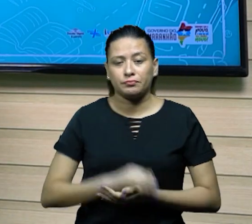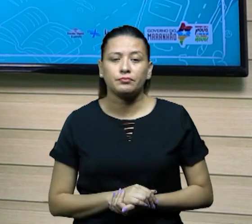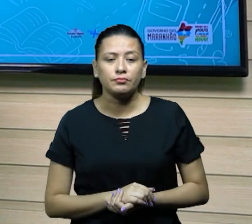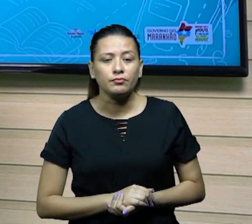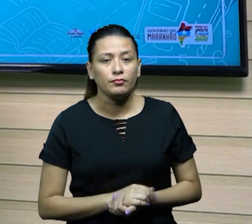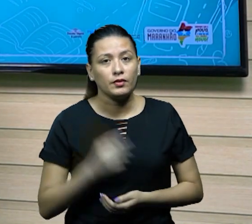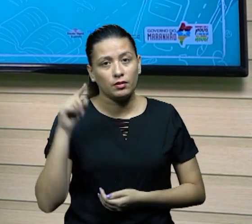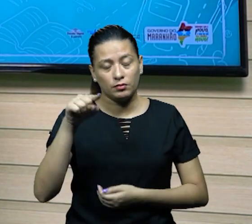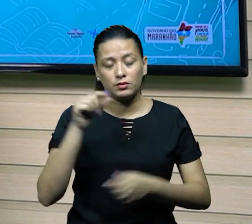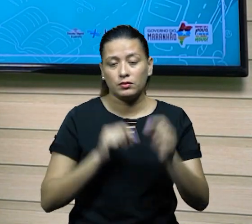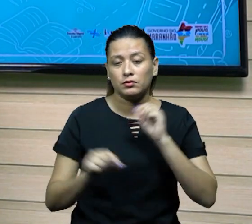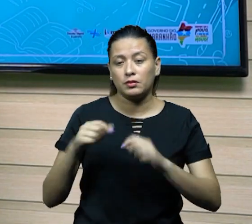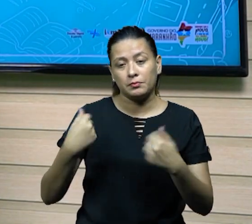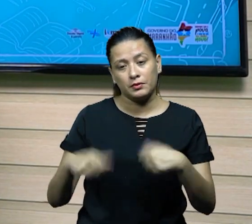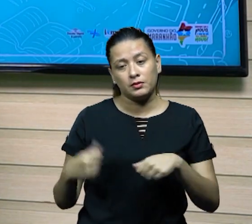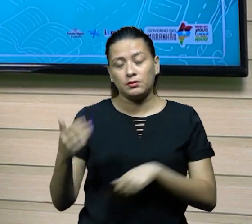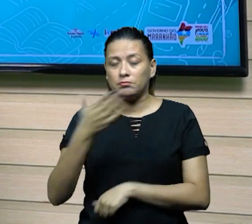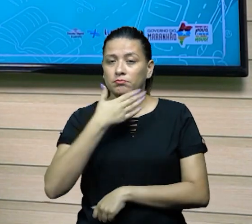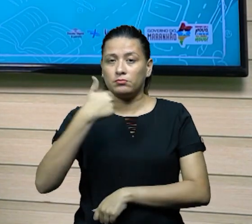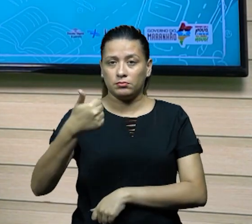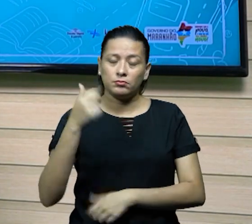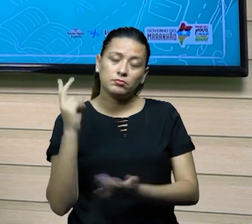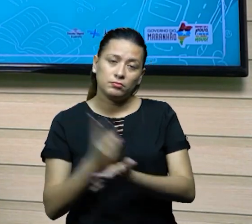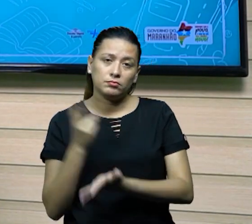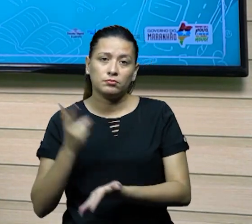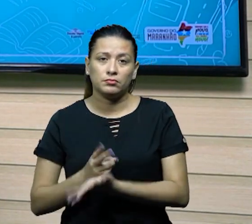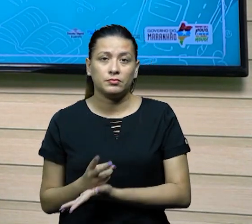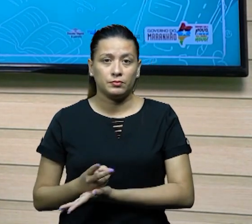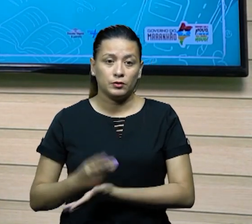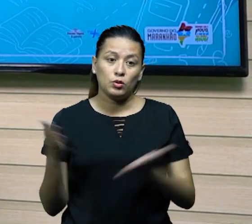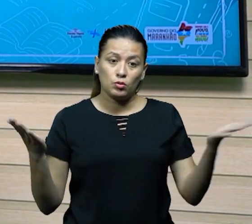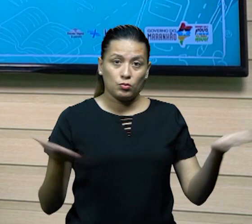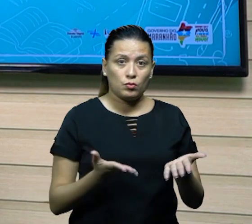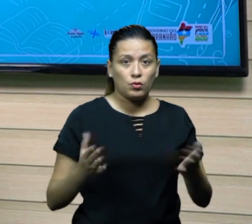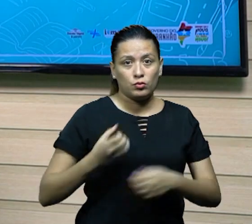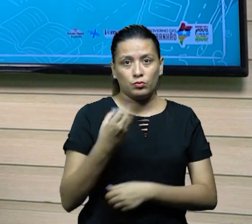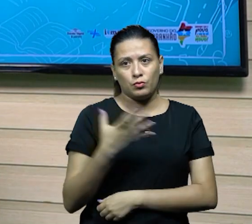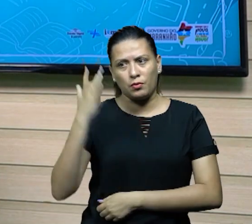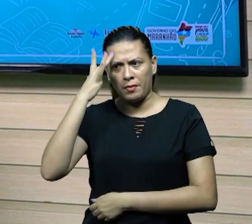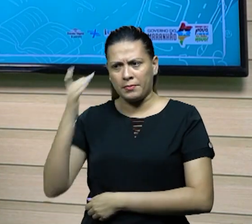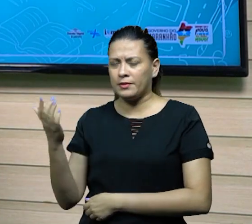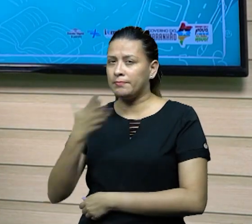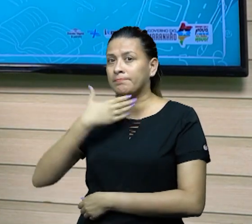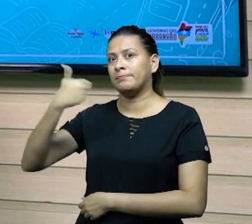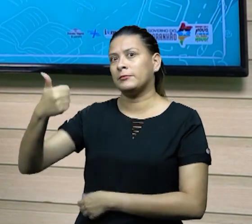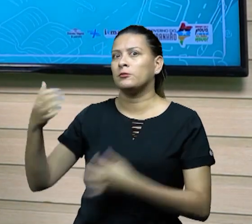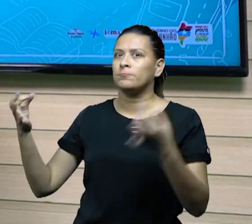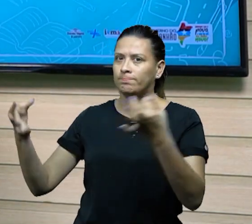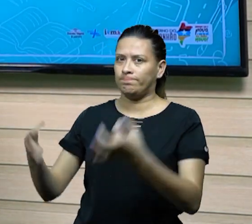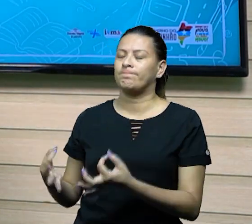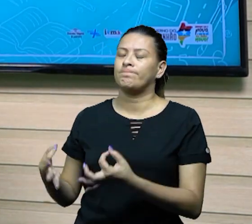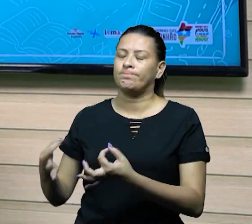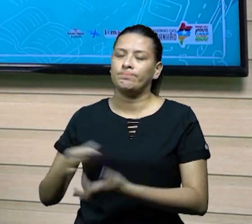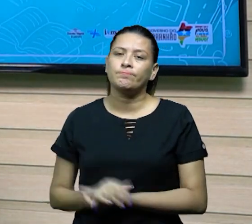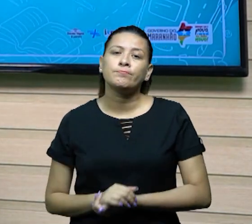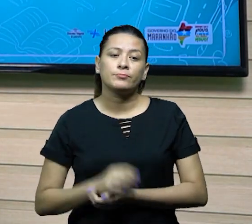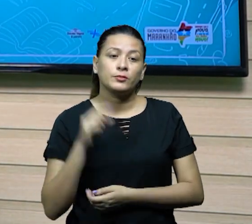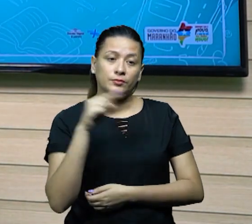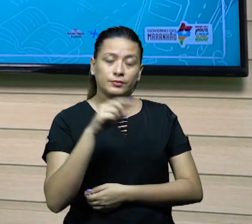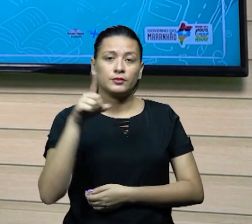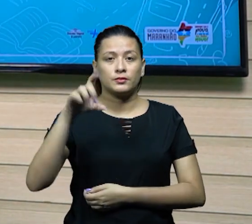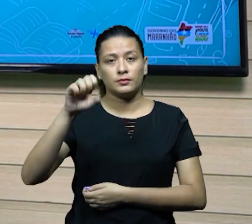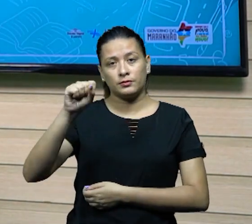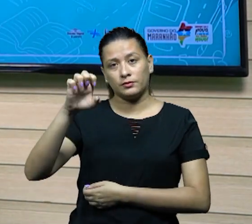coisa muito clara para vocês, você tem que ser melhor a cada dia que passa. Se hoje eu fui bom, amanhã eu tenho que ser melhor